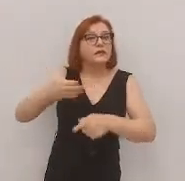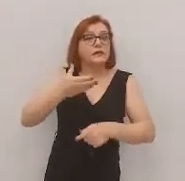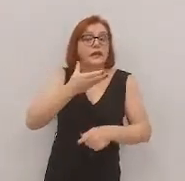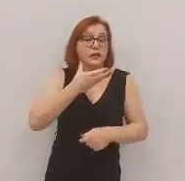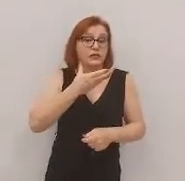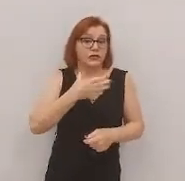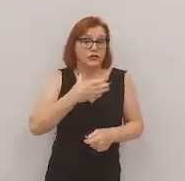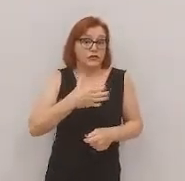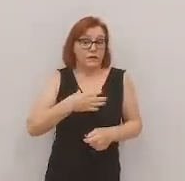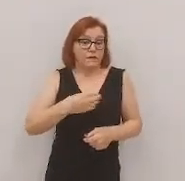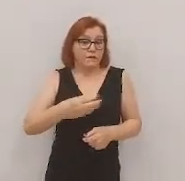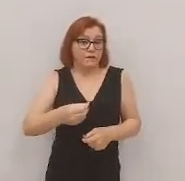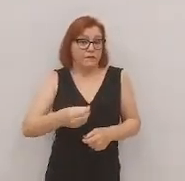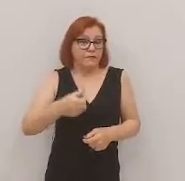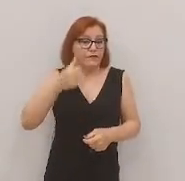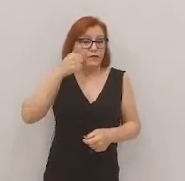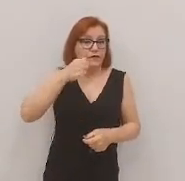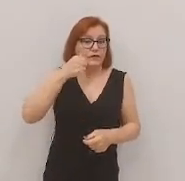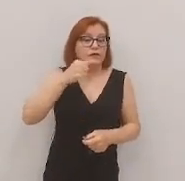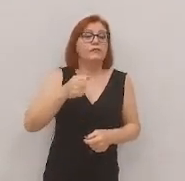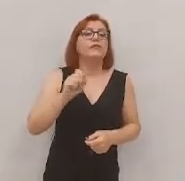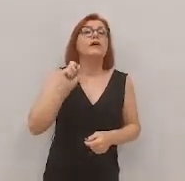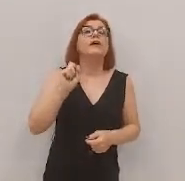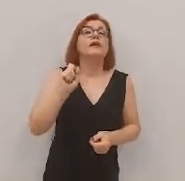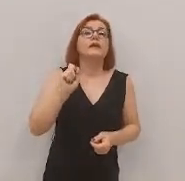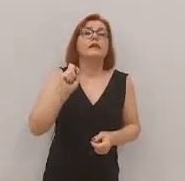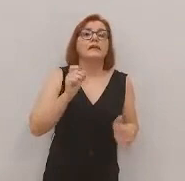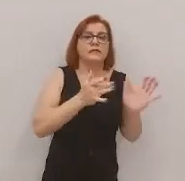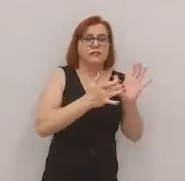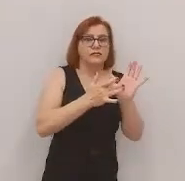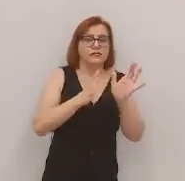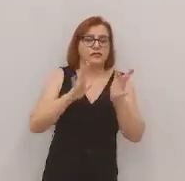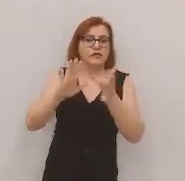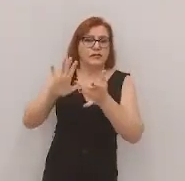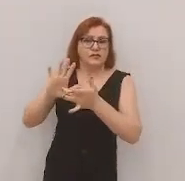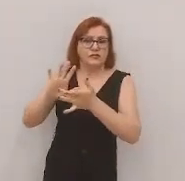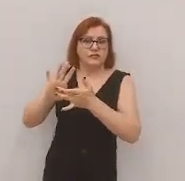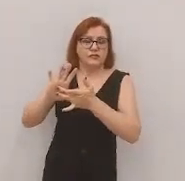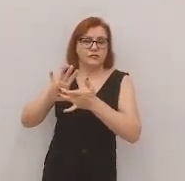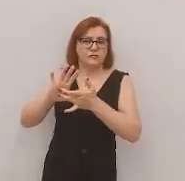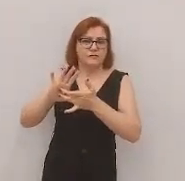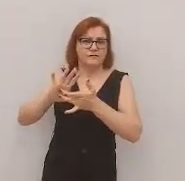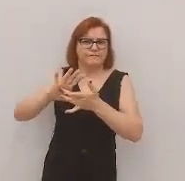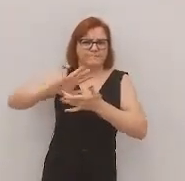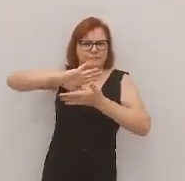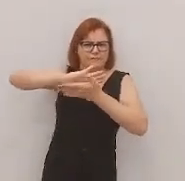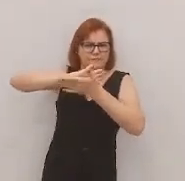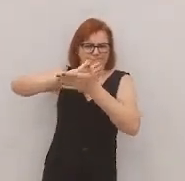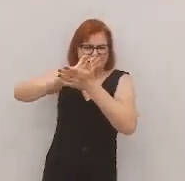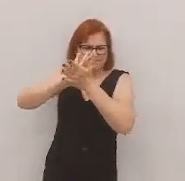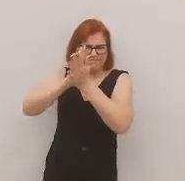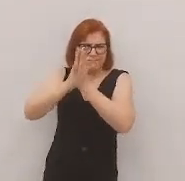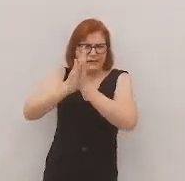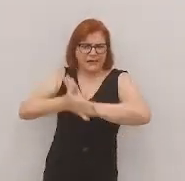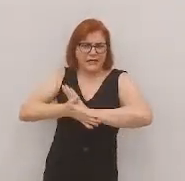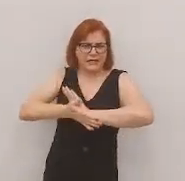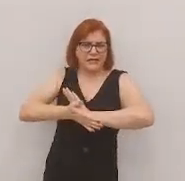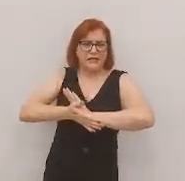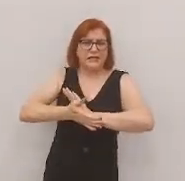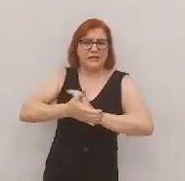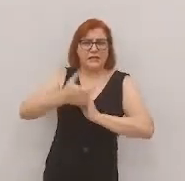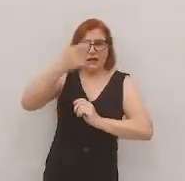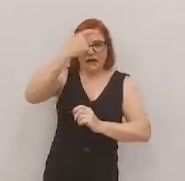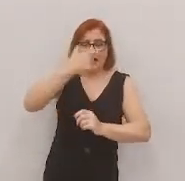que é o nosso Senhor Jesus, amém, esmagaria a cabeça da serpente. Ó Senhor